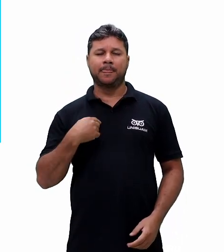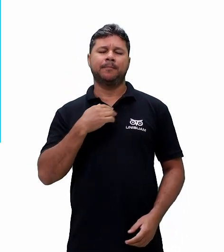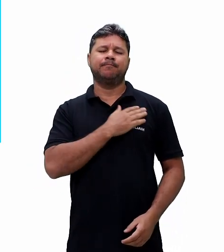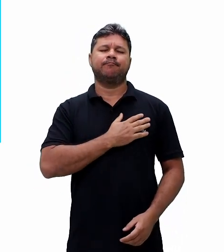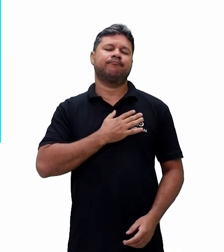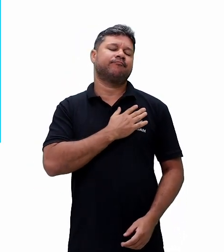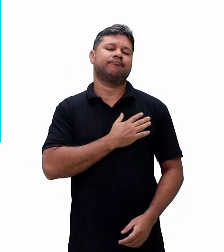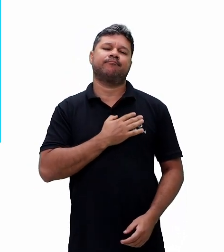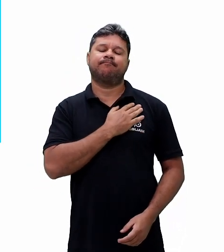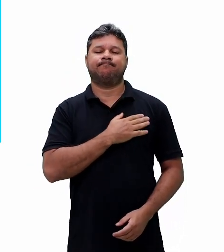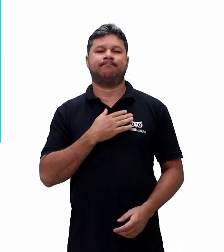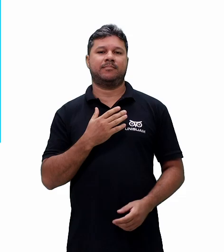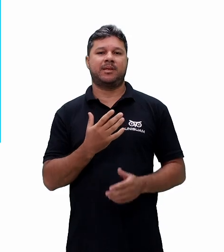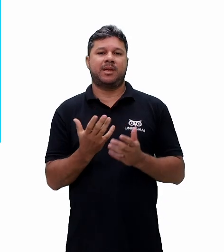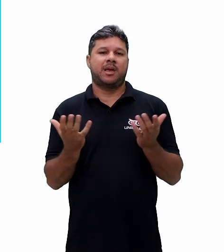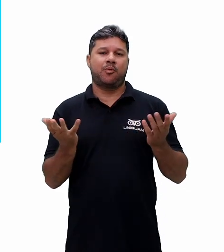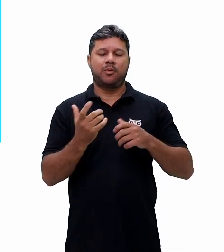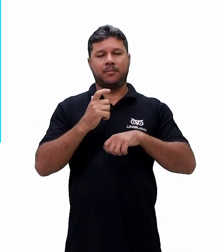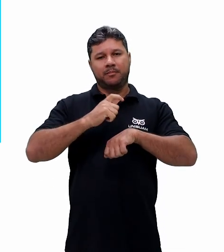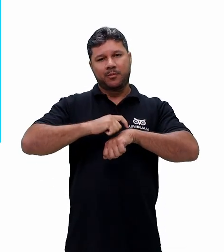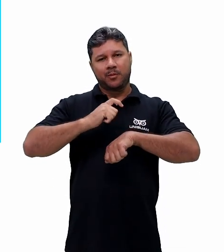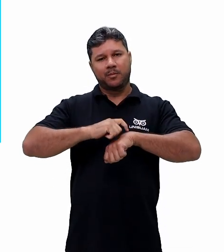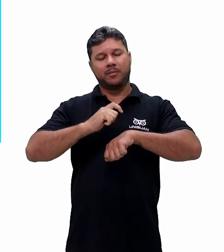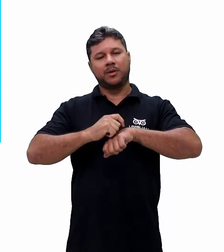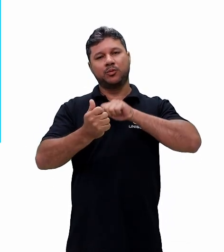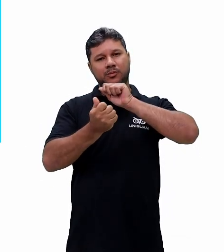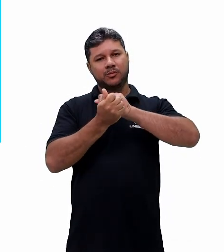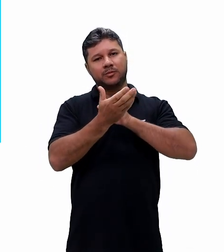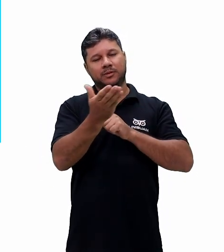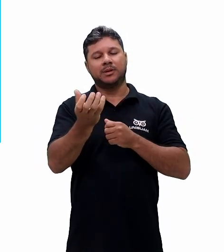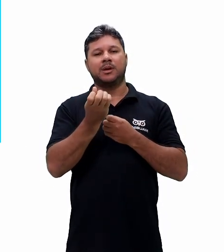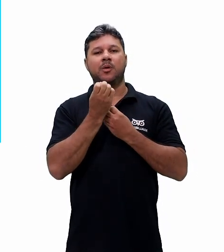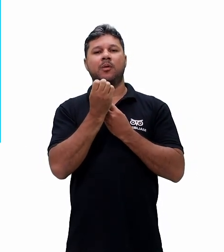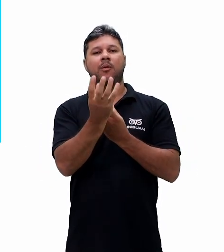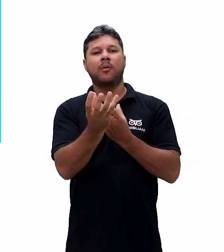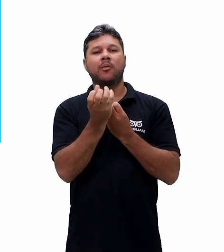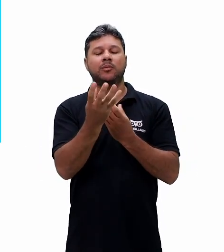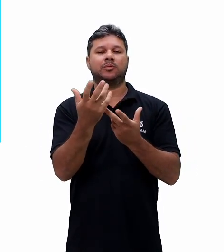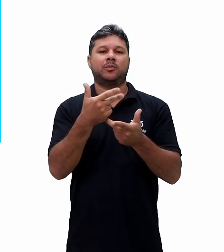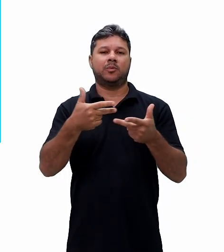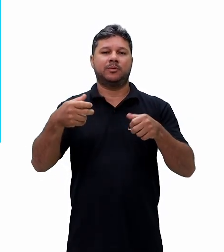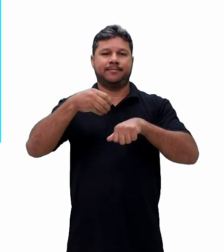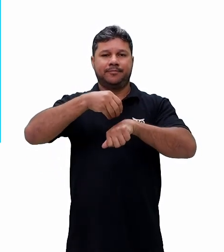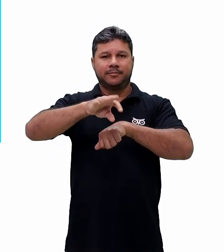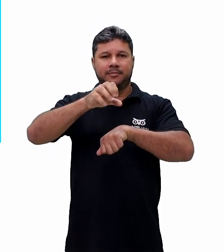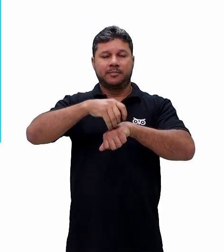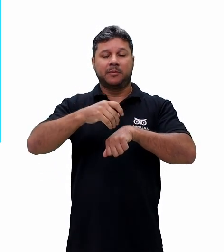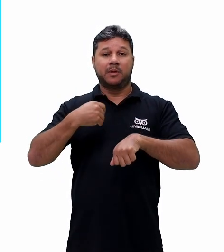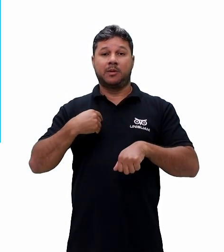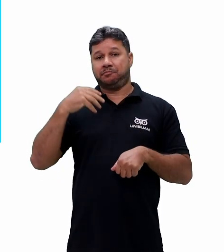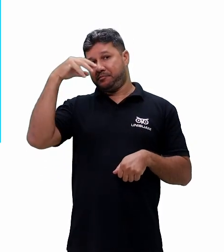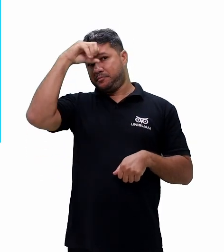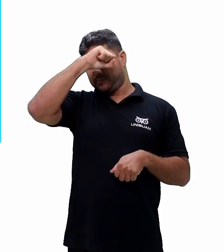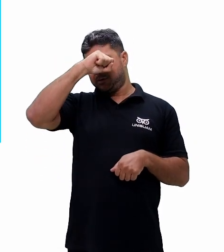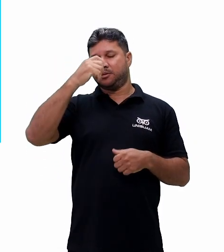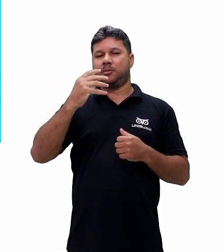grande prazer poder estar aqui com vocês e poder compartilhar um pouco do que pouco sei.